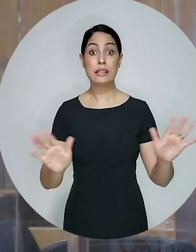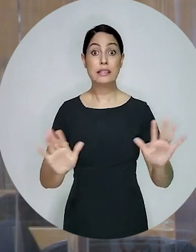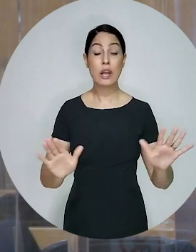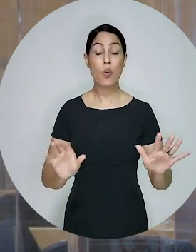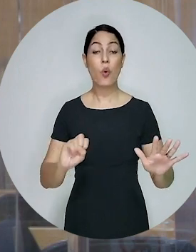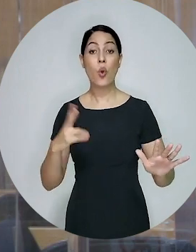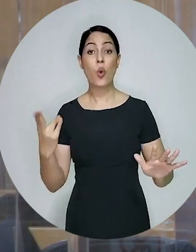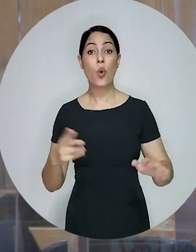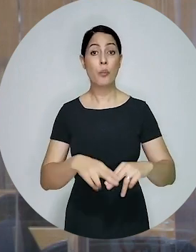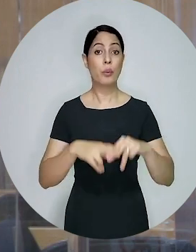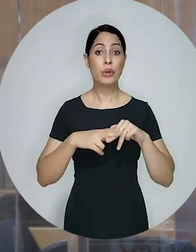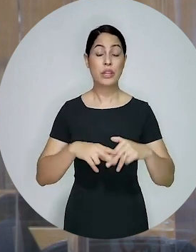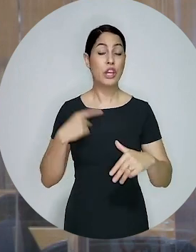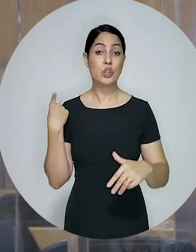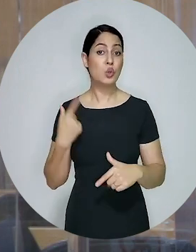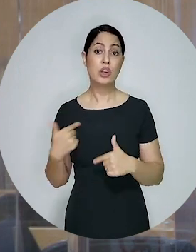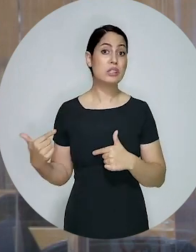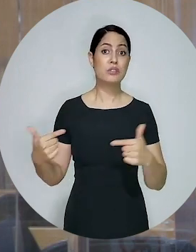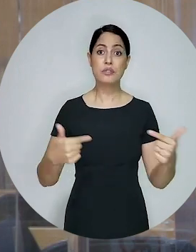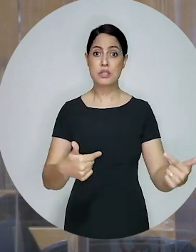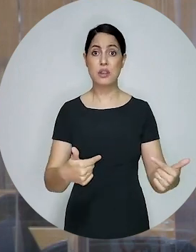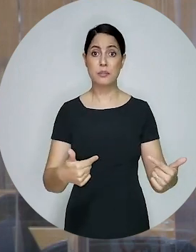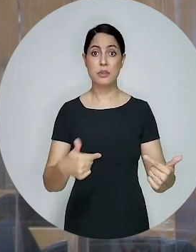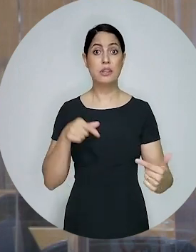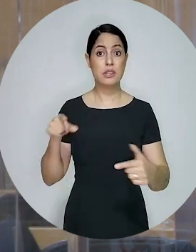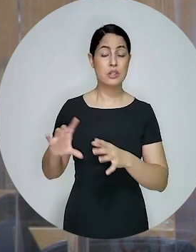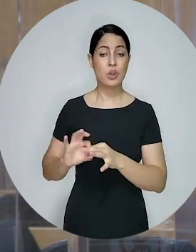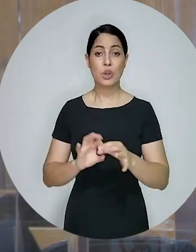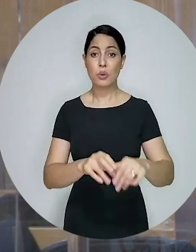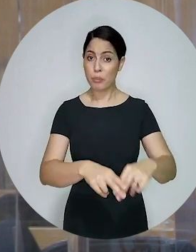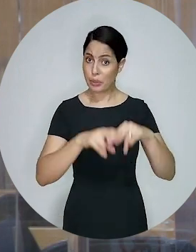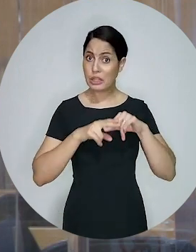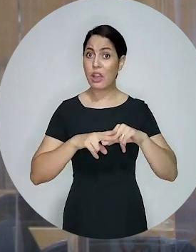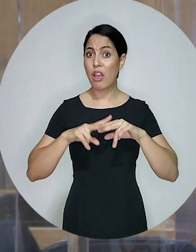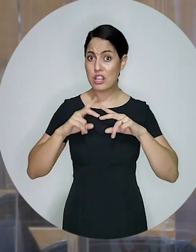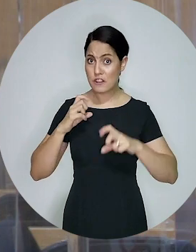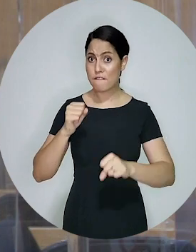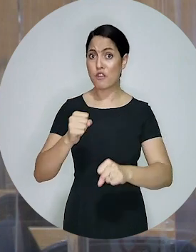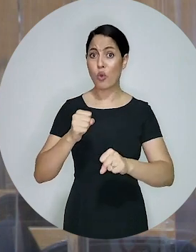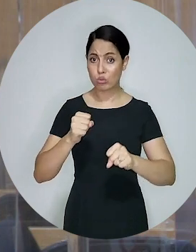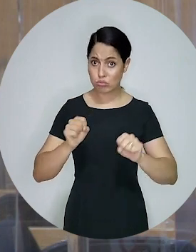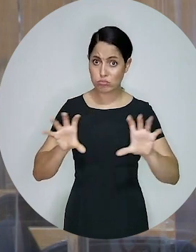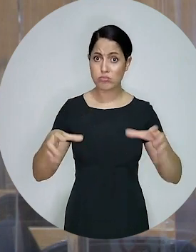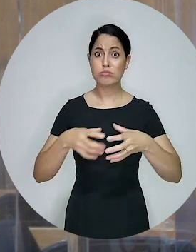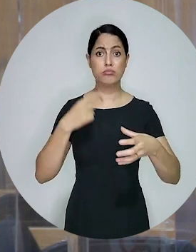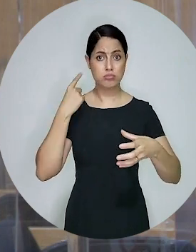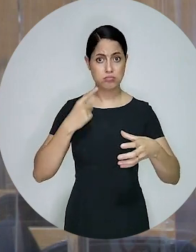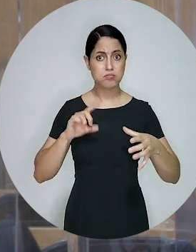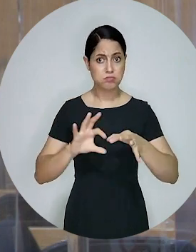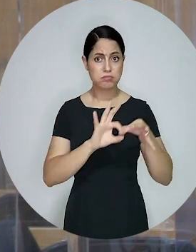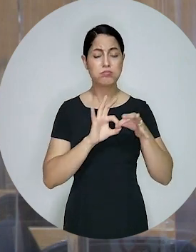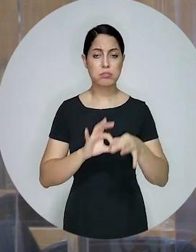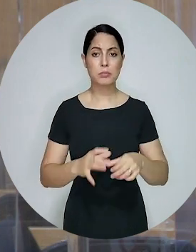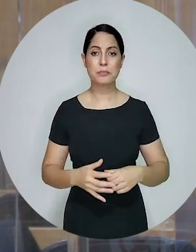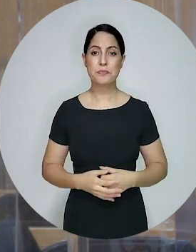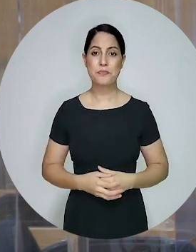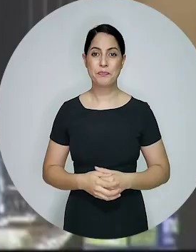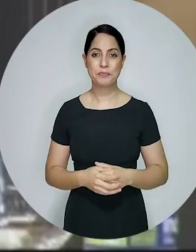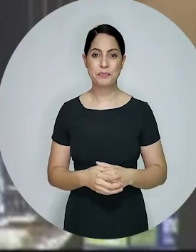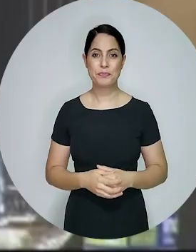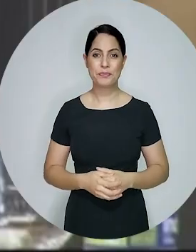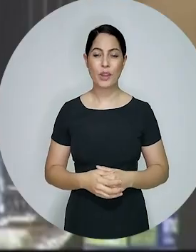foi realizado, ou por aquilo que deixou de ser realizado, que dependeu de um esforço muito grande de toda a